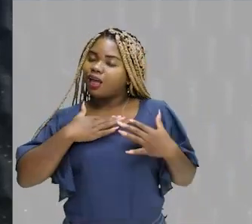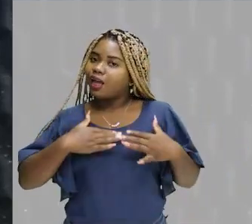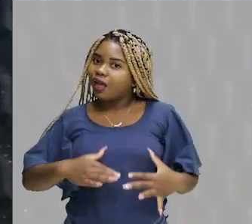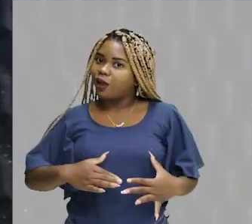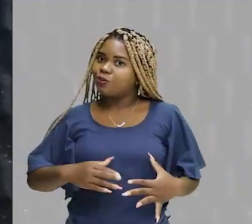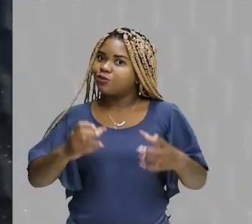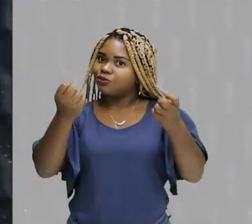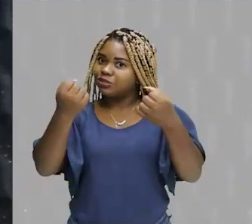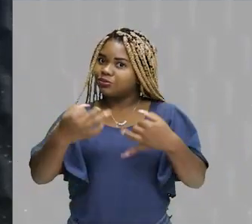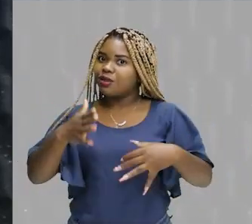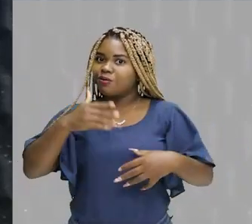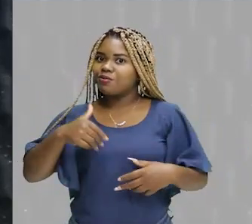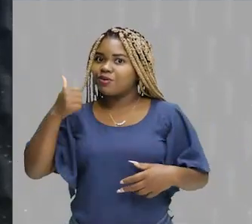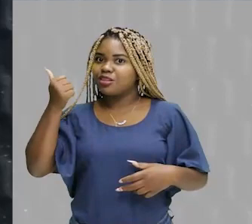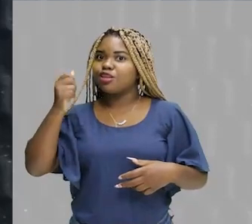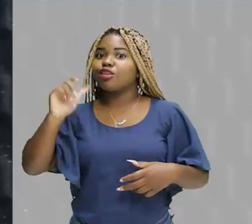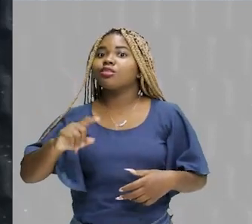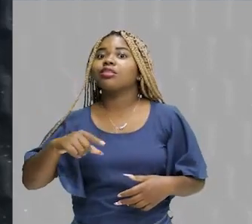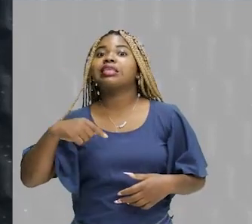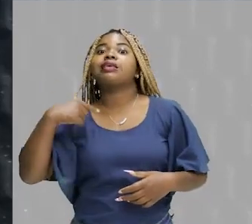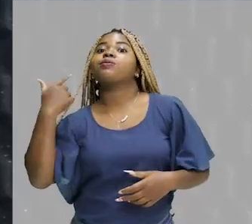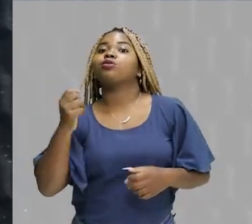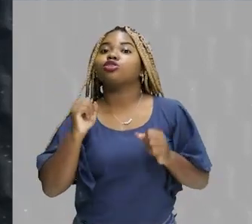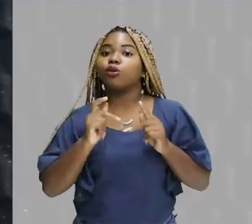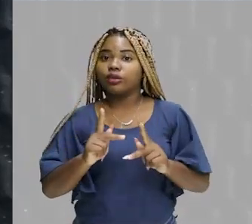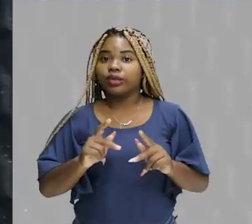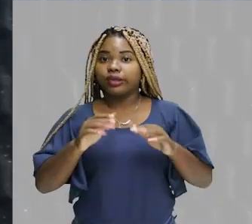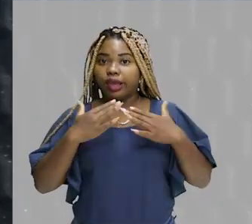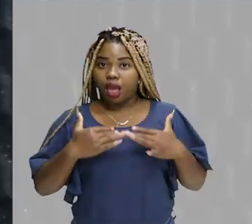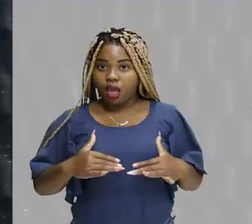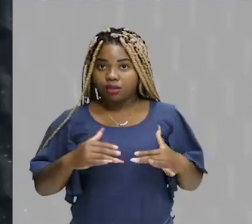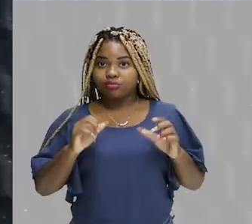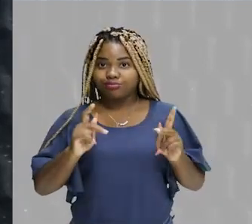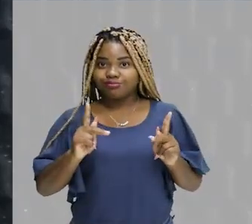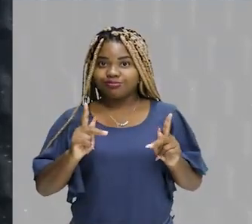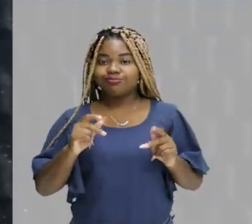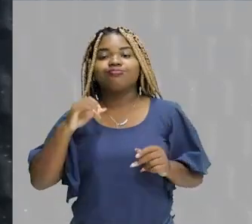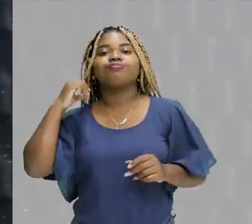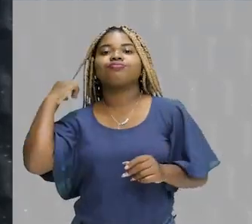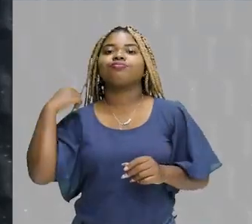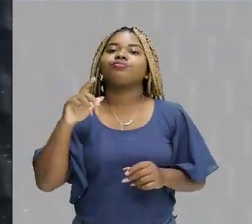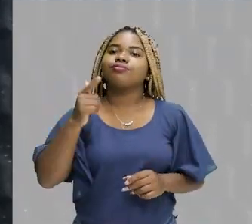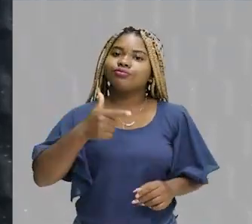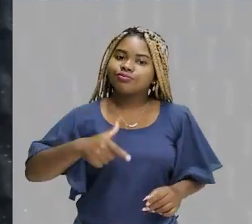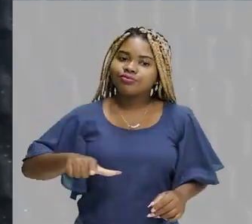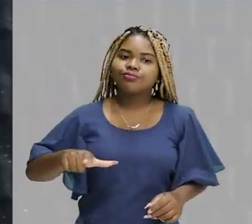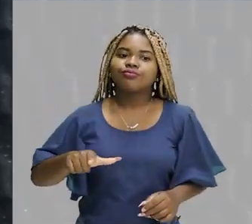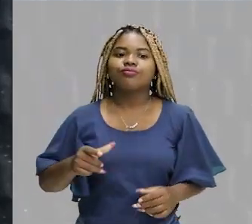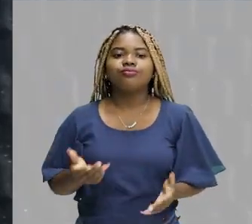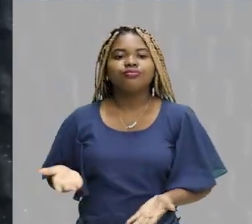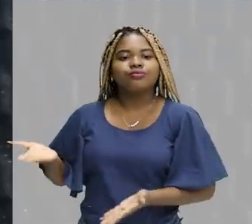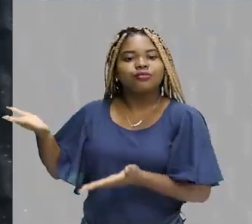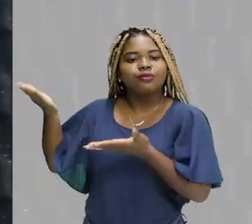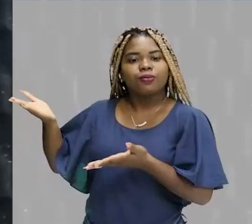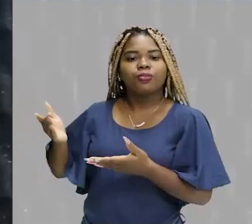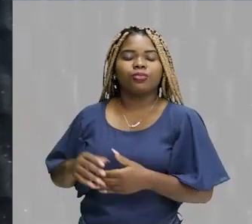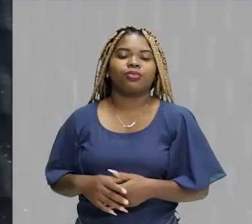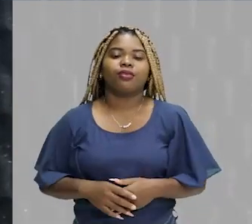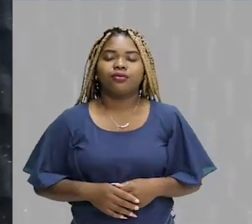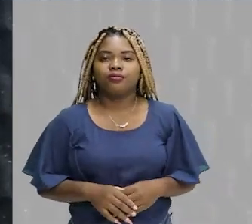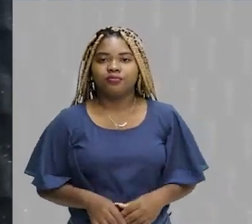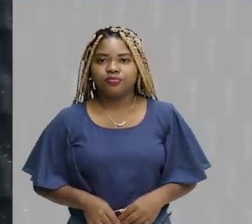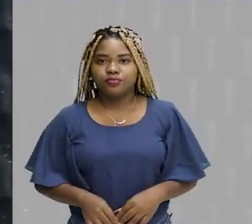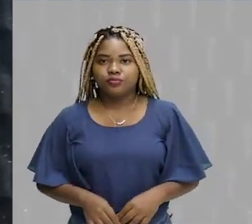quem são os principais autores. Segura rapidinho aí, tá bom? Vamos lá. Na Escola de